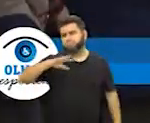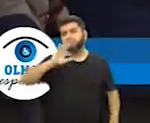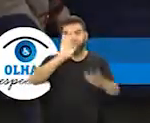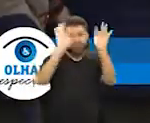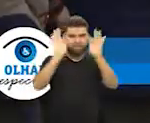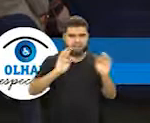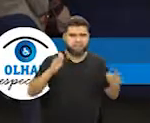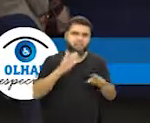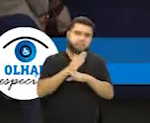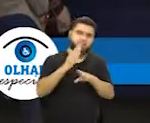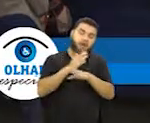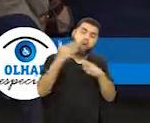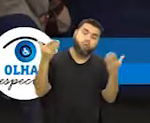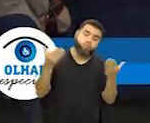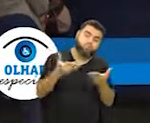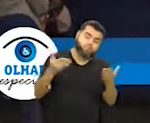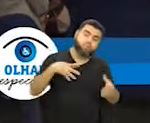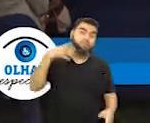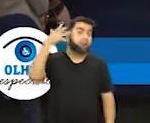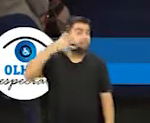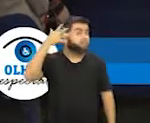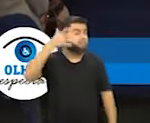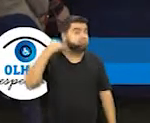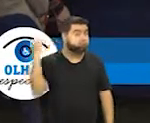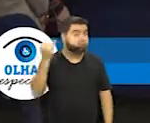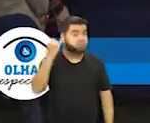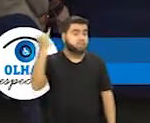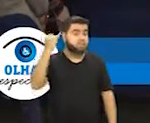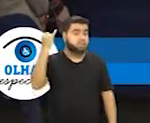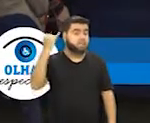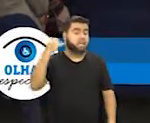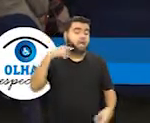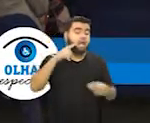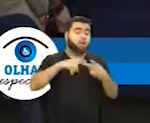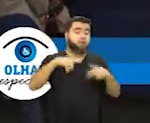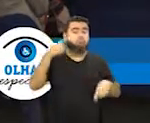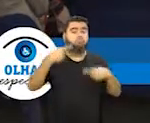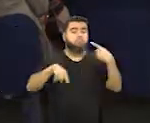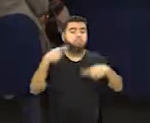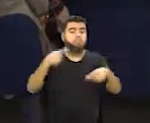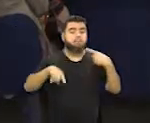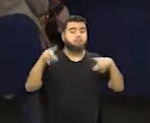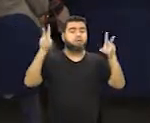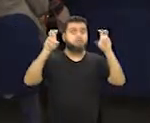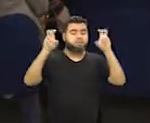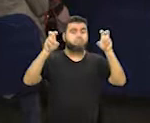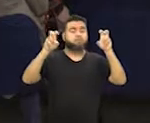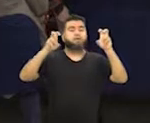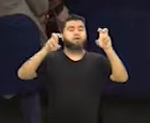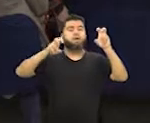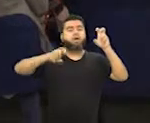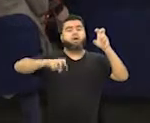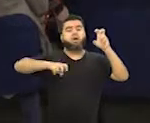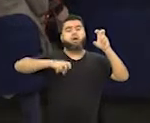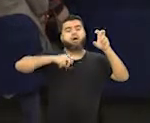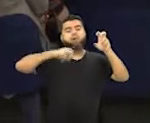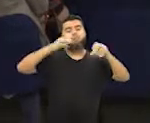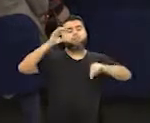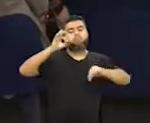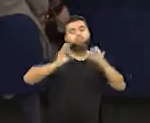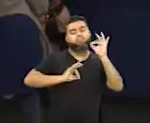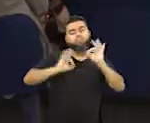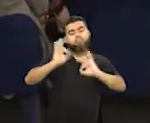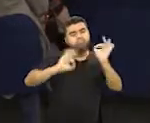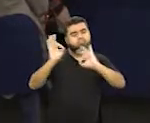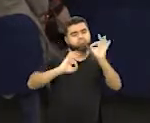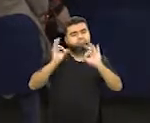poder participar. É, hoje temos palestras importantes, debatendo aqui o Plano Municipal Viver Sem Limites, que é um